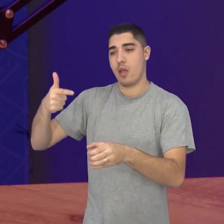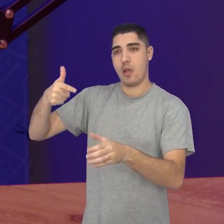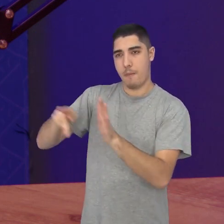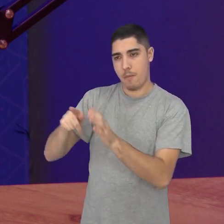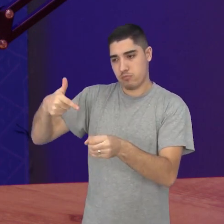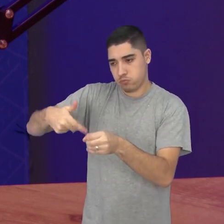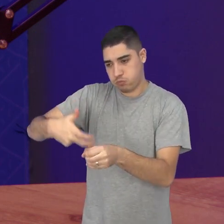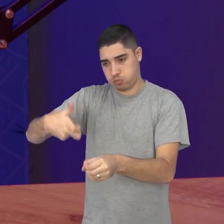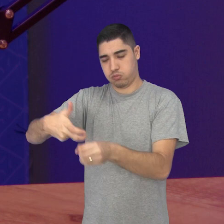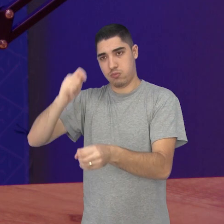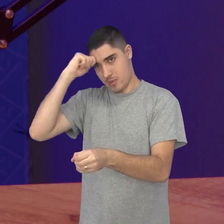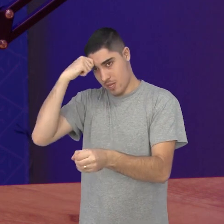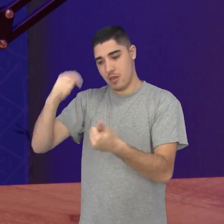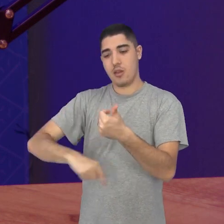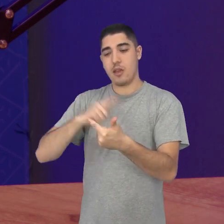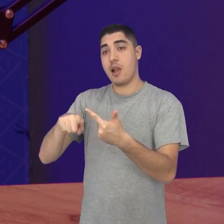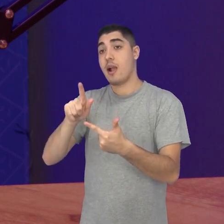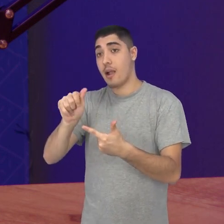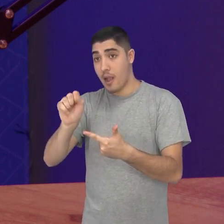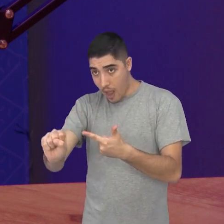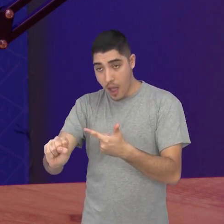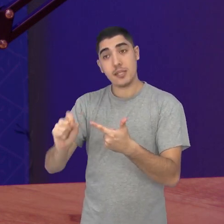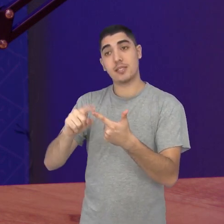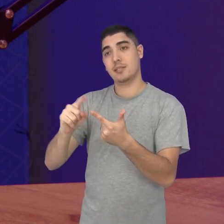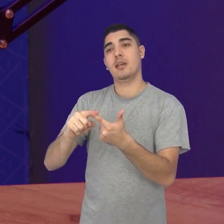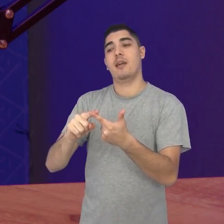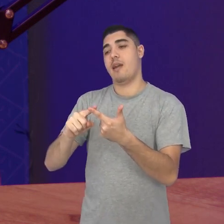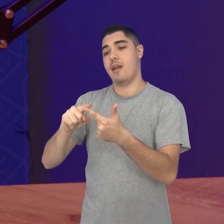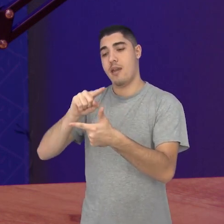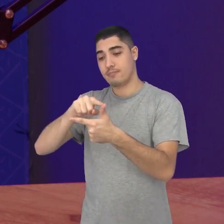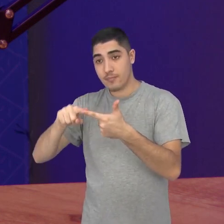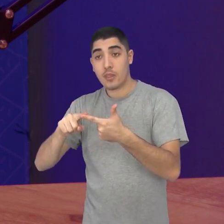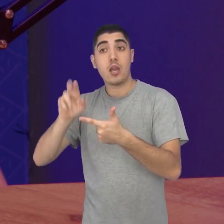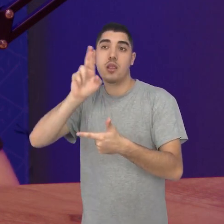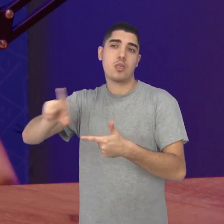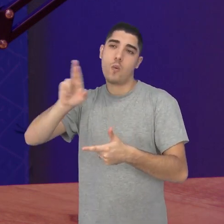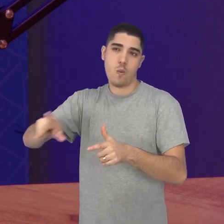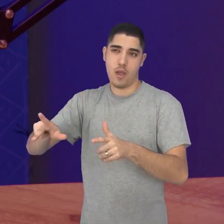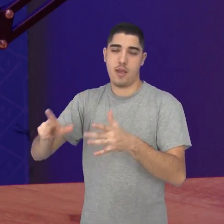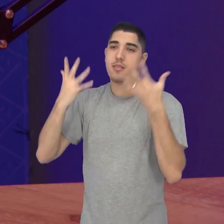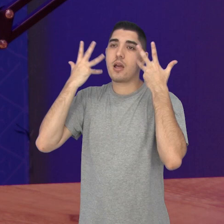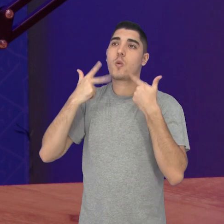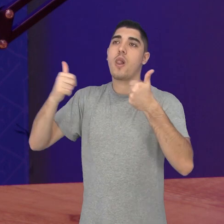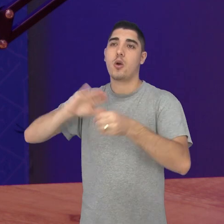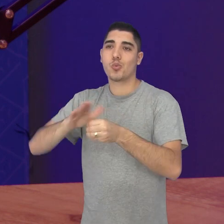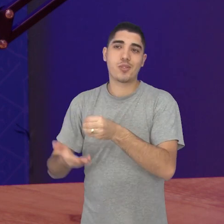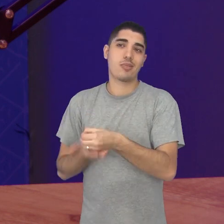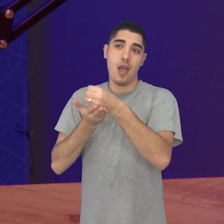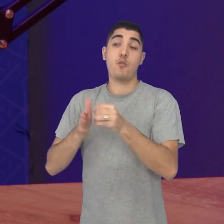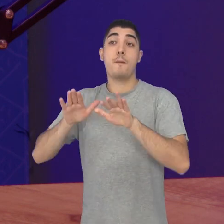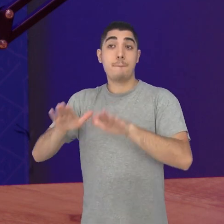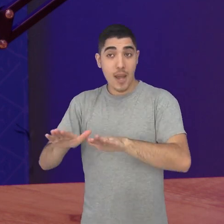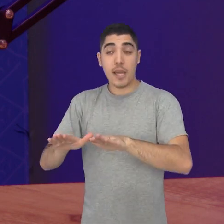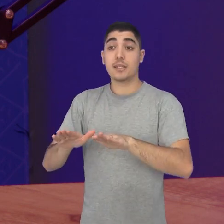petróleo, por conta de gases que muitas vezes não, que né, na verdade não são fontes de energia sustentáveis, né? E os países,